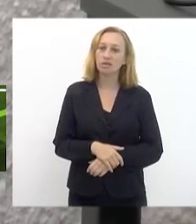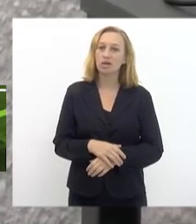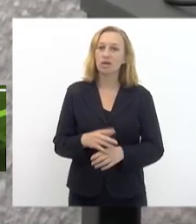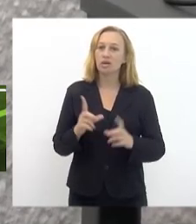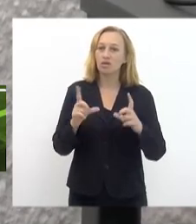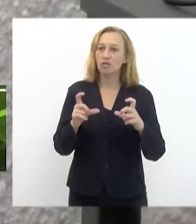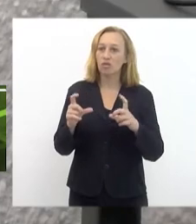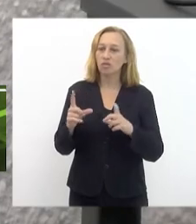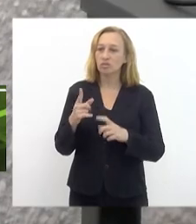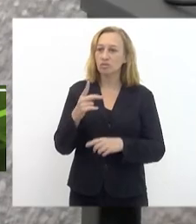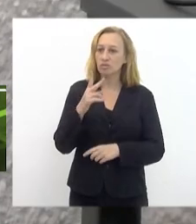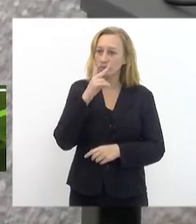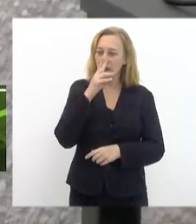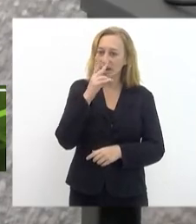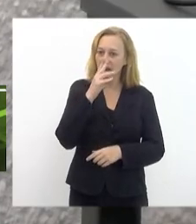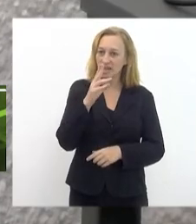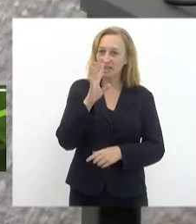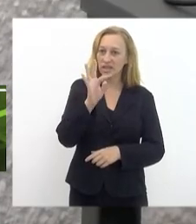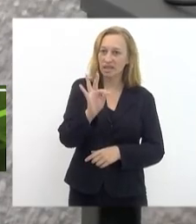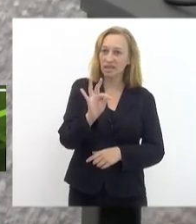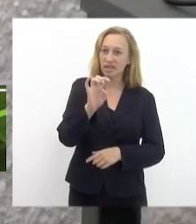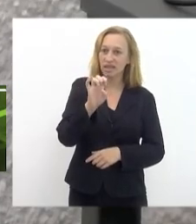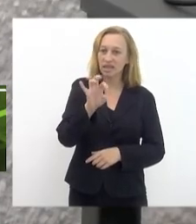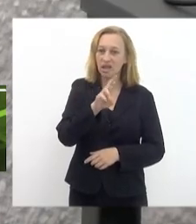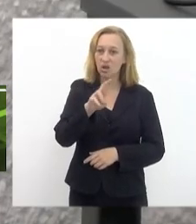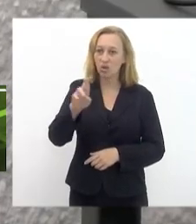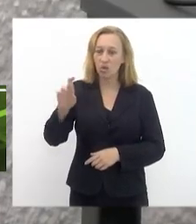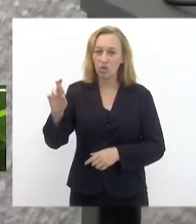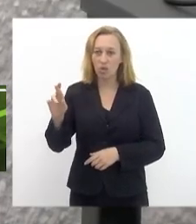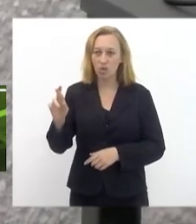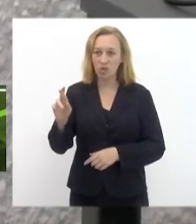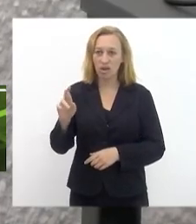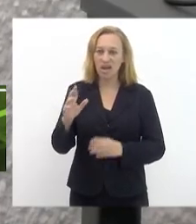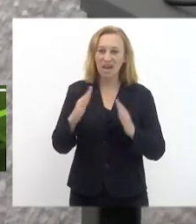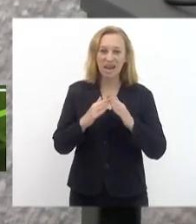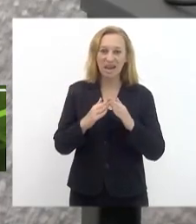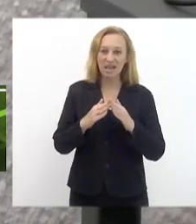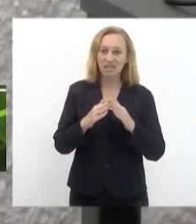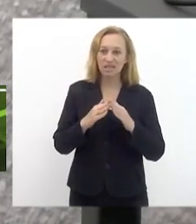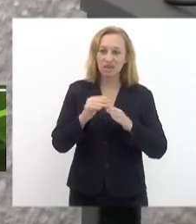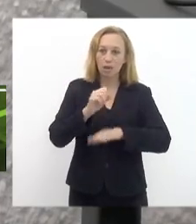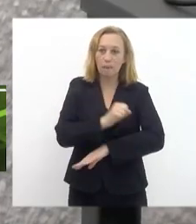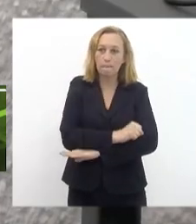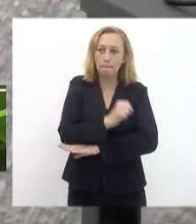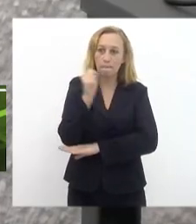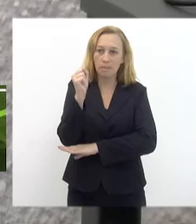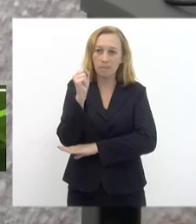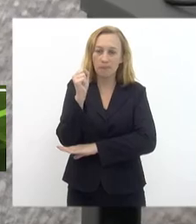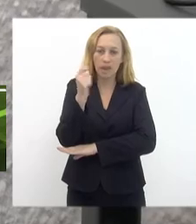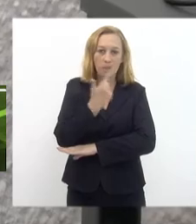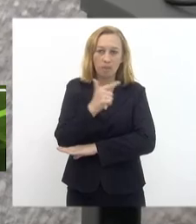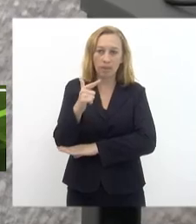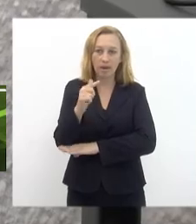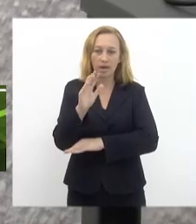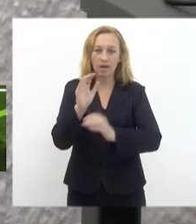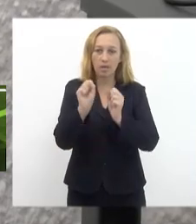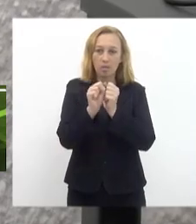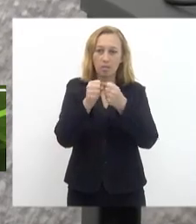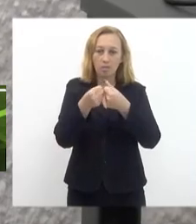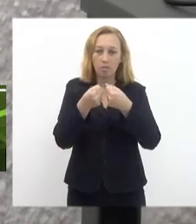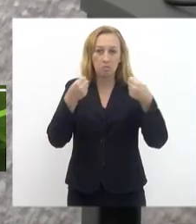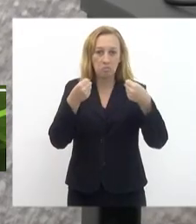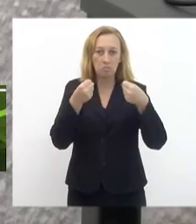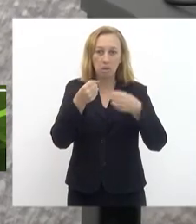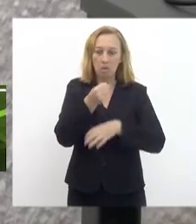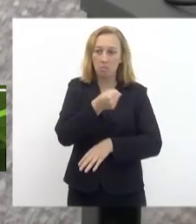porque você tem as casinhas toda lá sem portas e janelas em lado salva nós vamos acabar agora em 20 dias sabe já tenho contrato